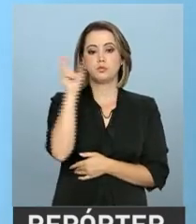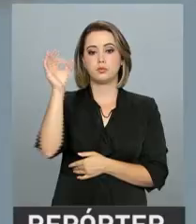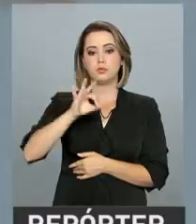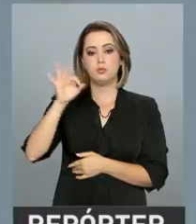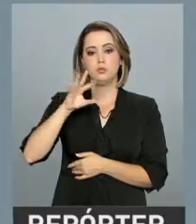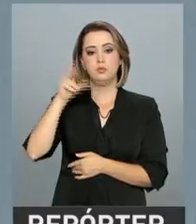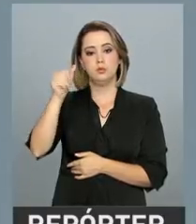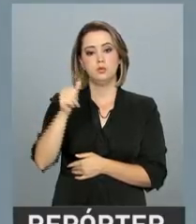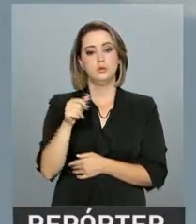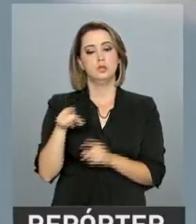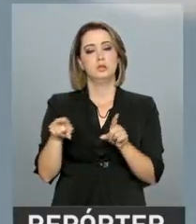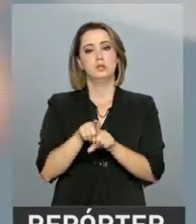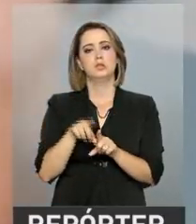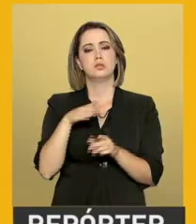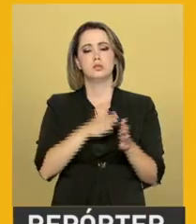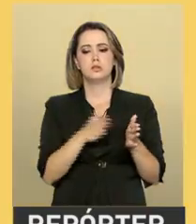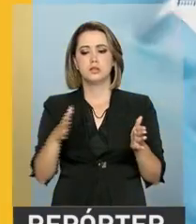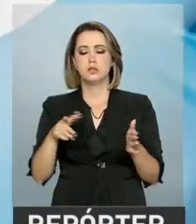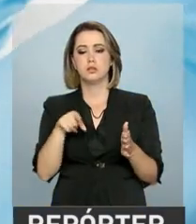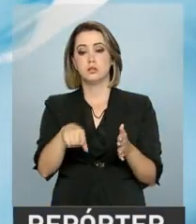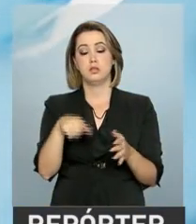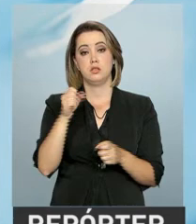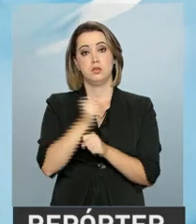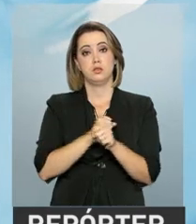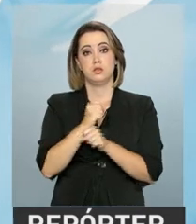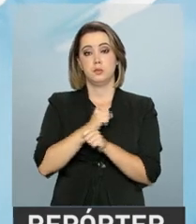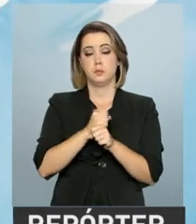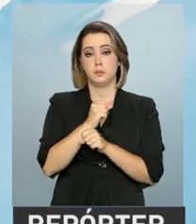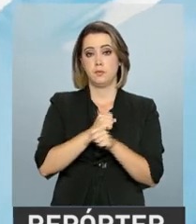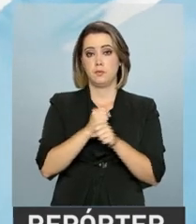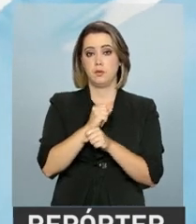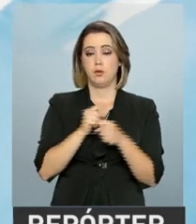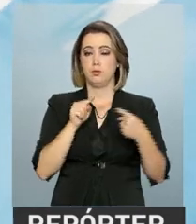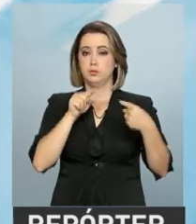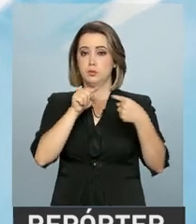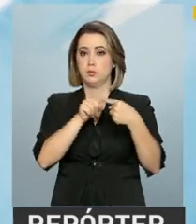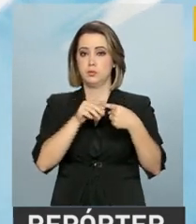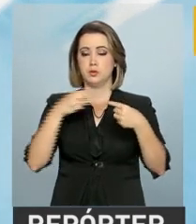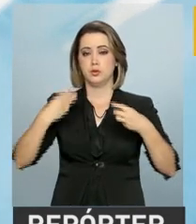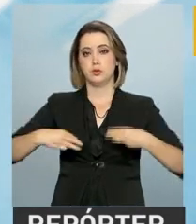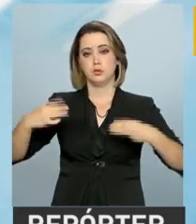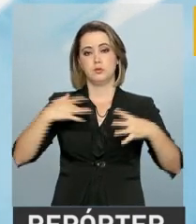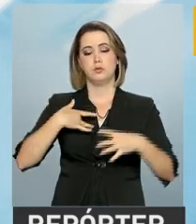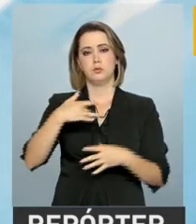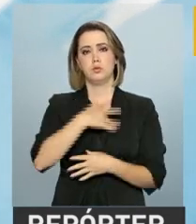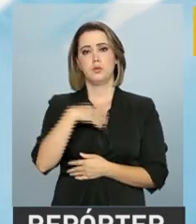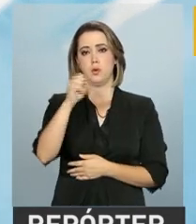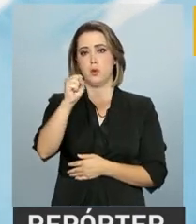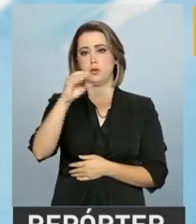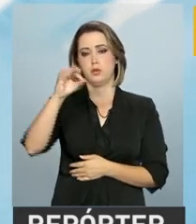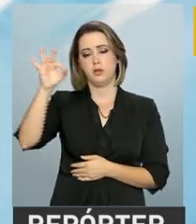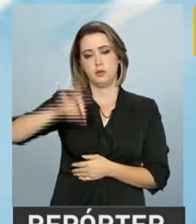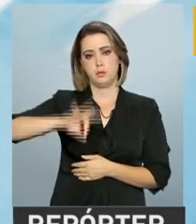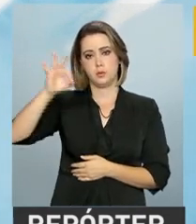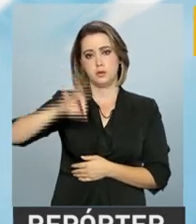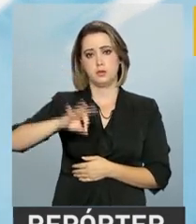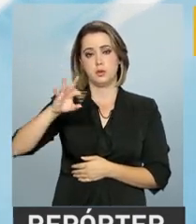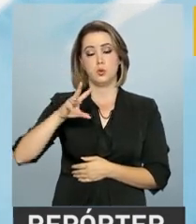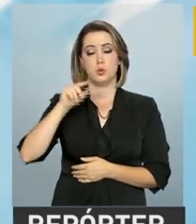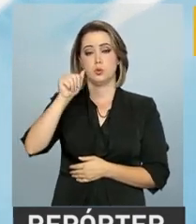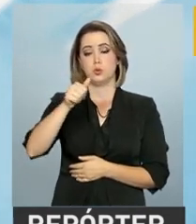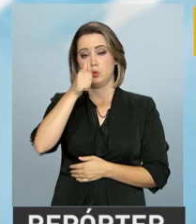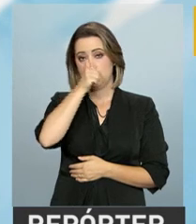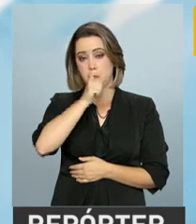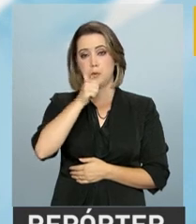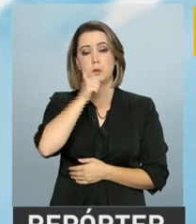do total nessa faixa etária. Neste ano, a meta do Ministério é vacinar 80% das meninas contra o HPV.